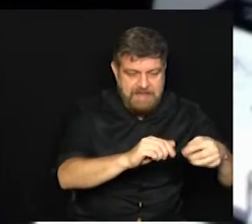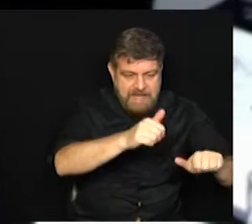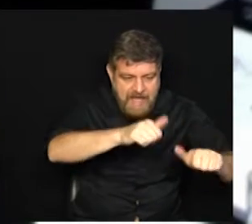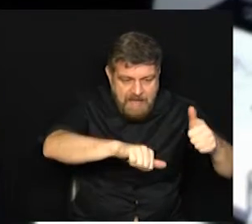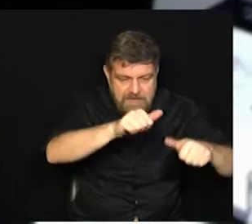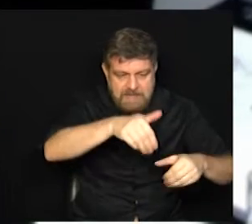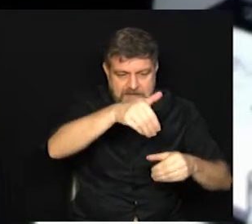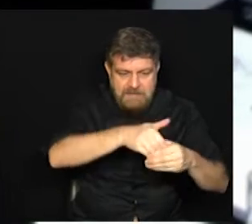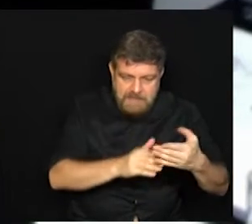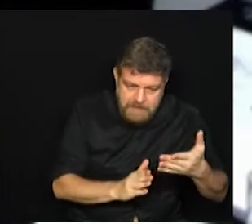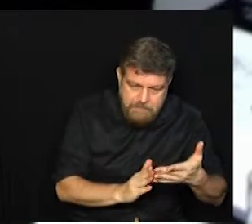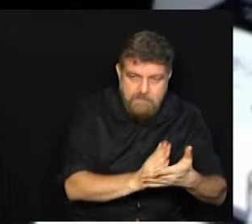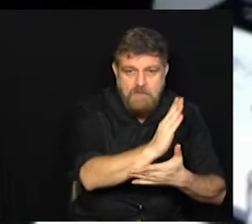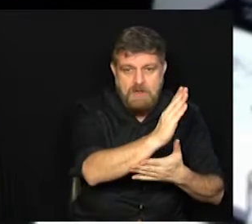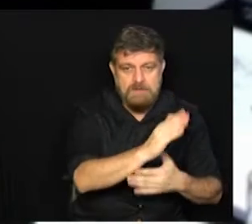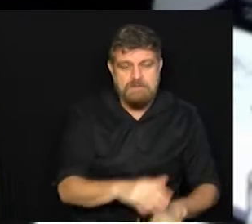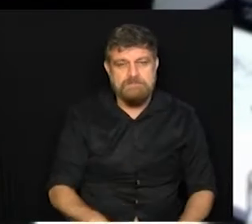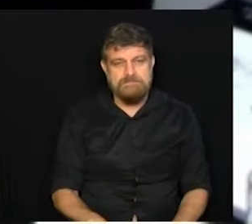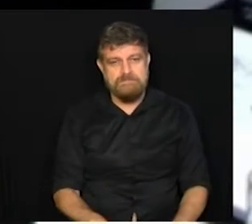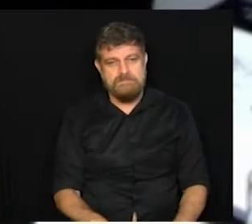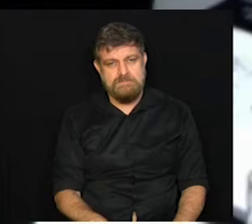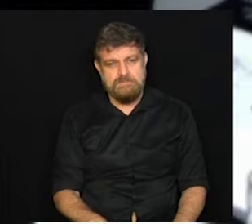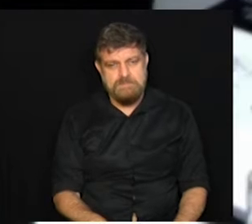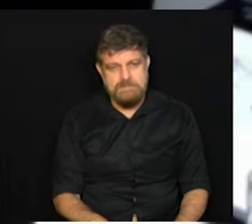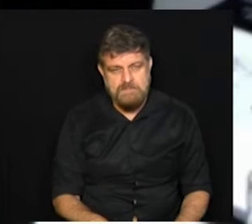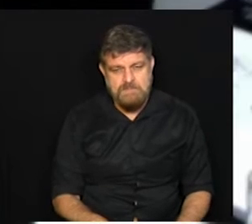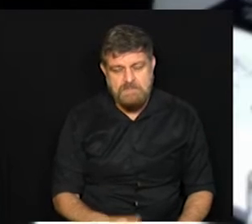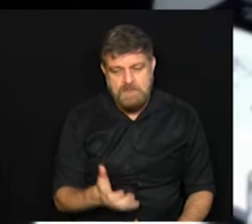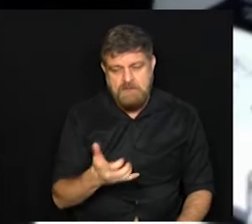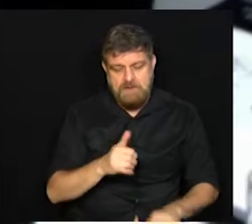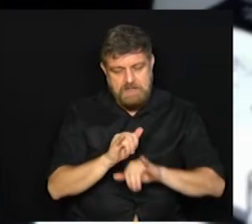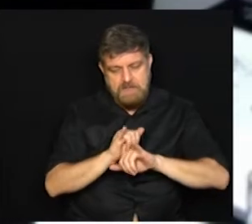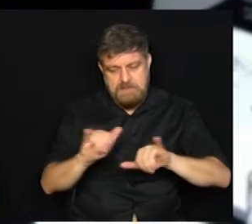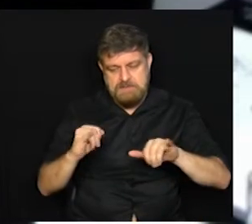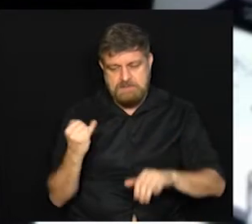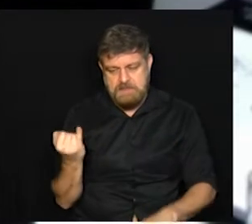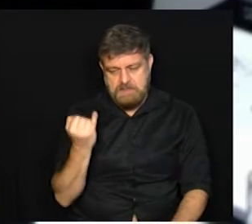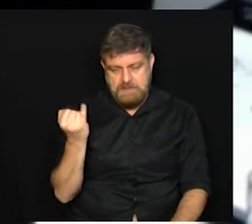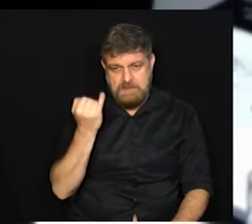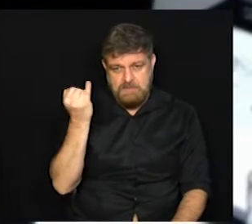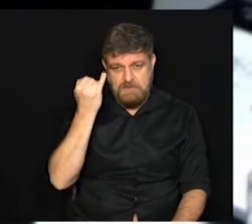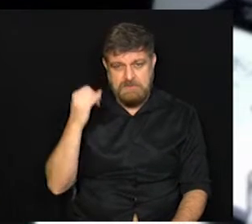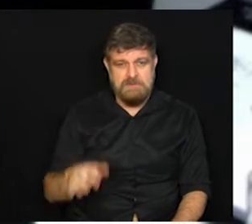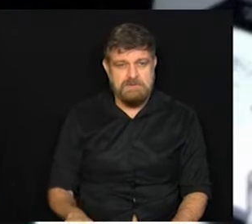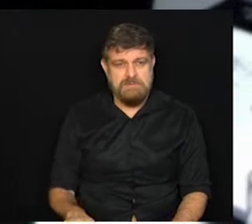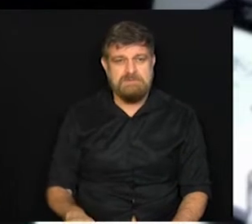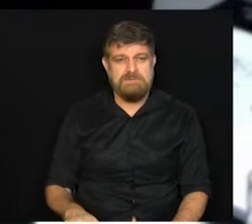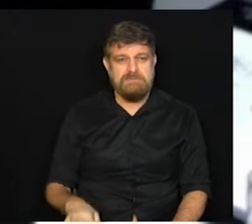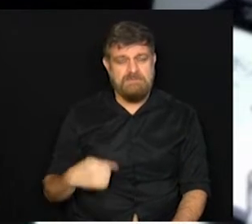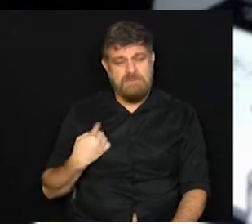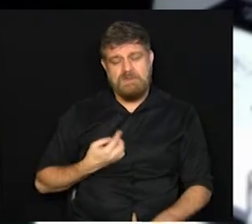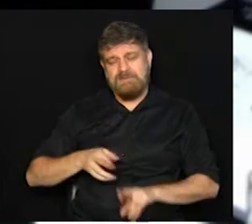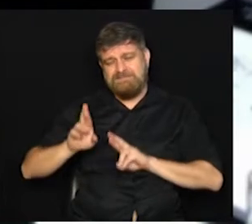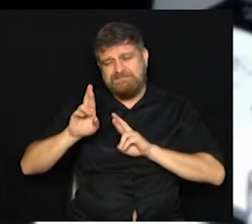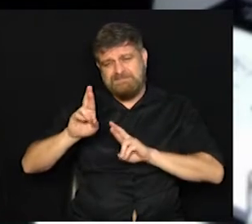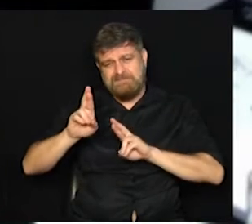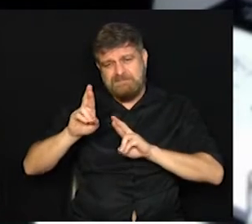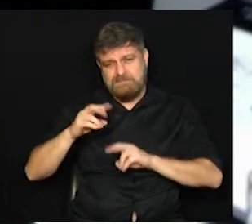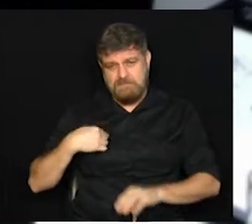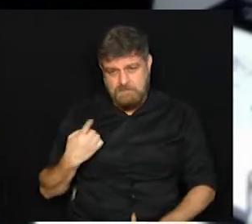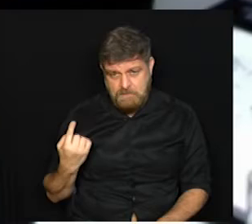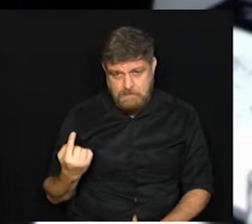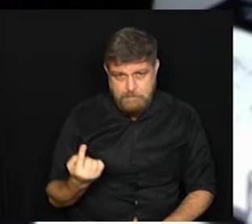ciclovia. O que eu queria dizer que é muito importante? É claro que a gente espera que quando nós